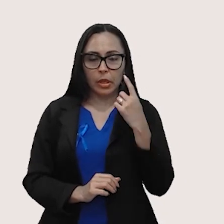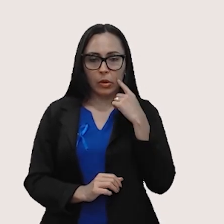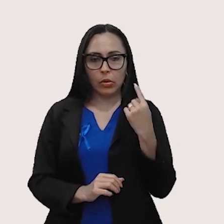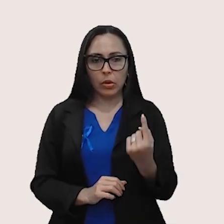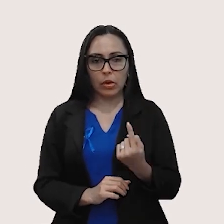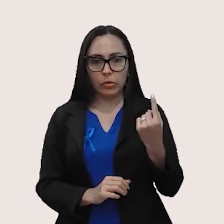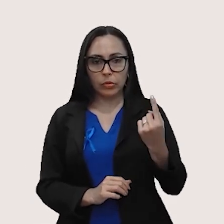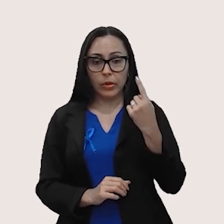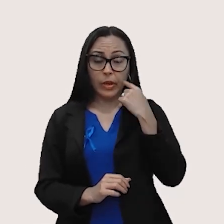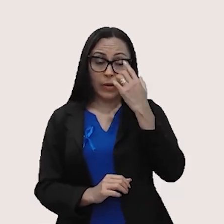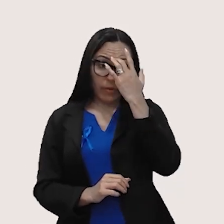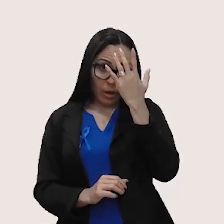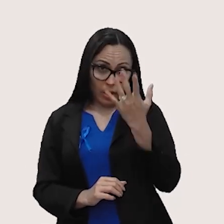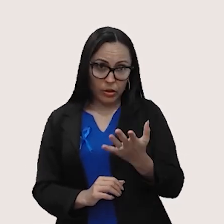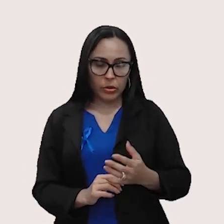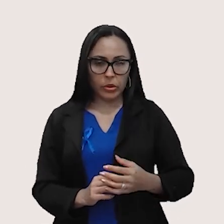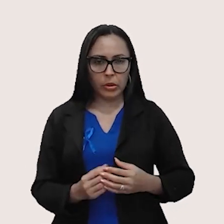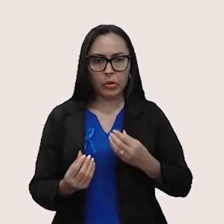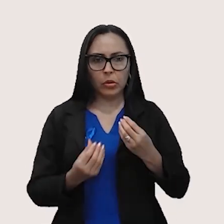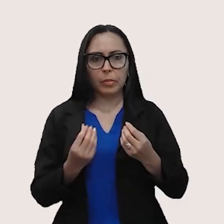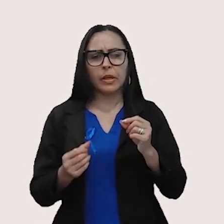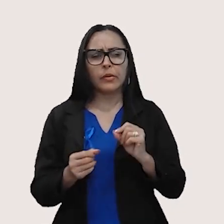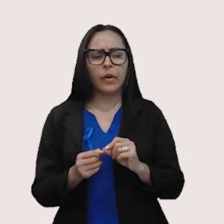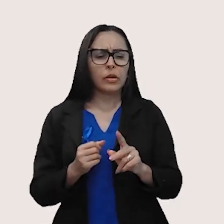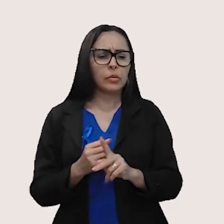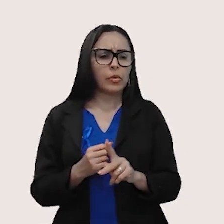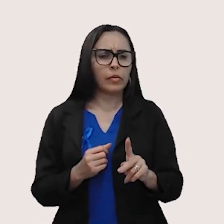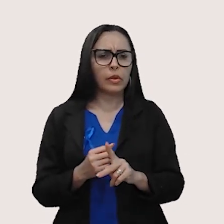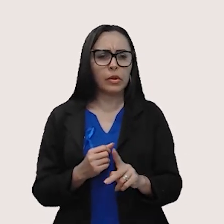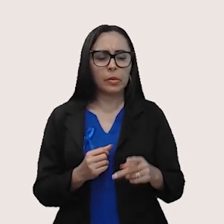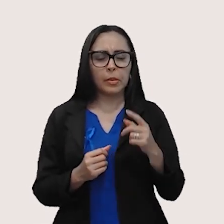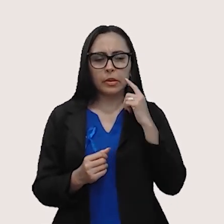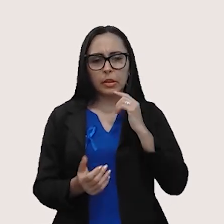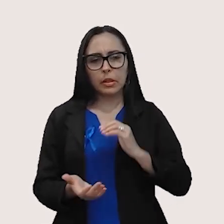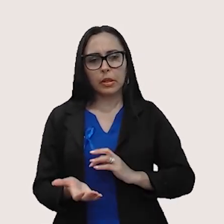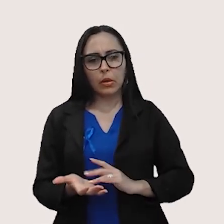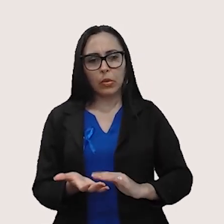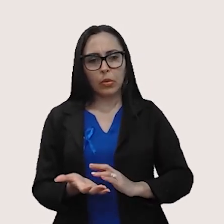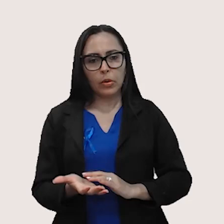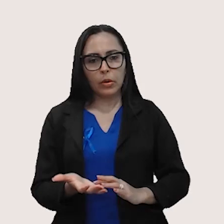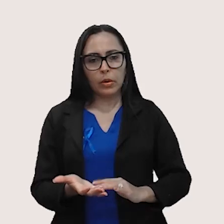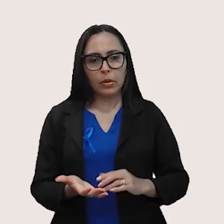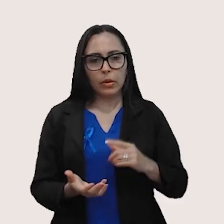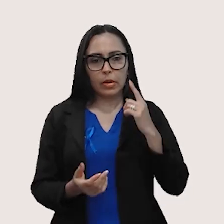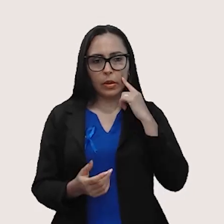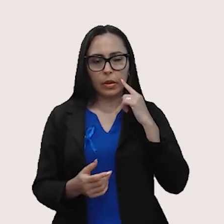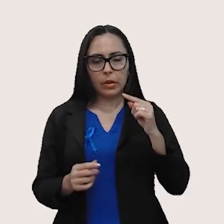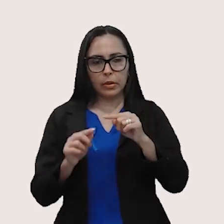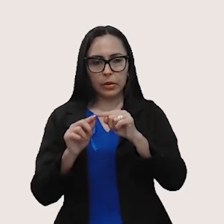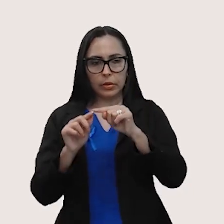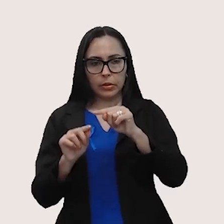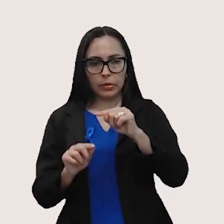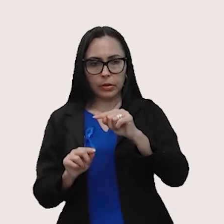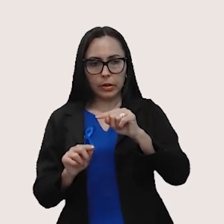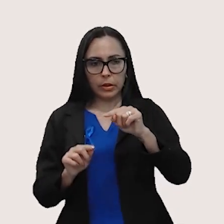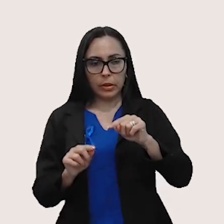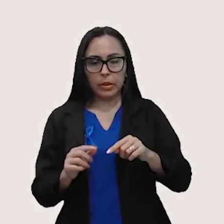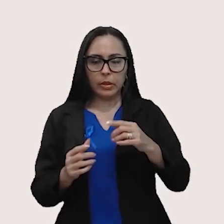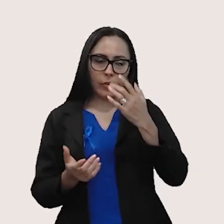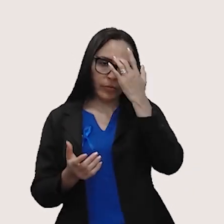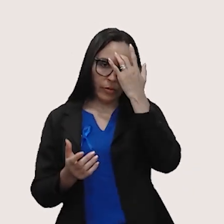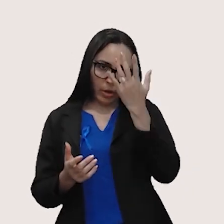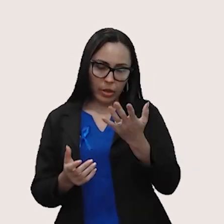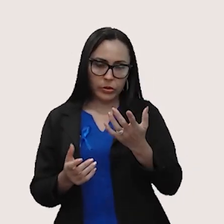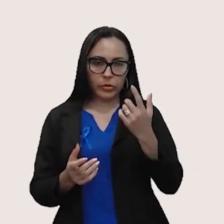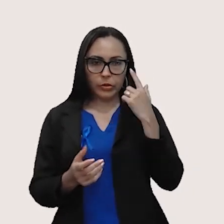fácil. Como é que faz, professor, para a gente calcular a altura do triângulo equilátero? É muito fácil, galera. Vamos aplicar aqui